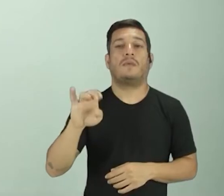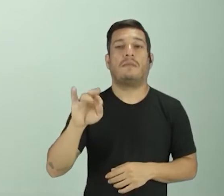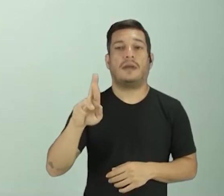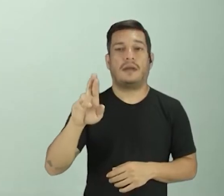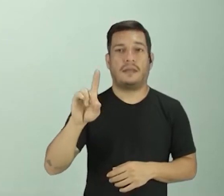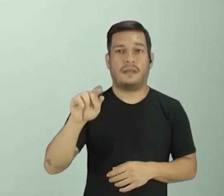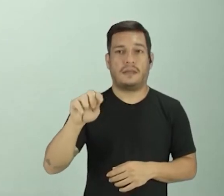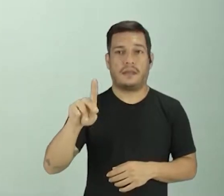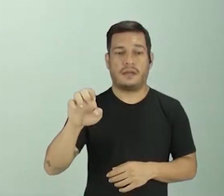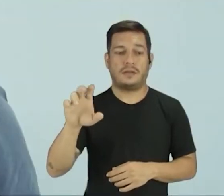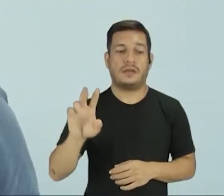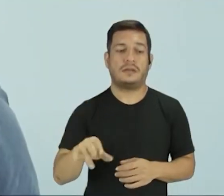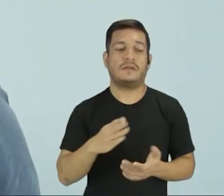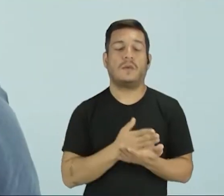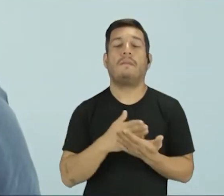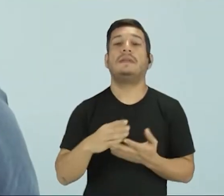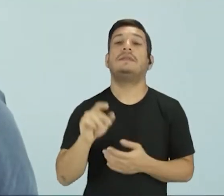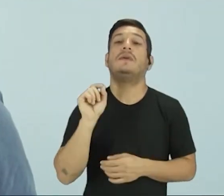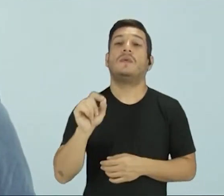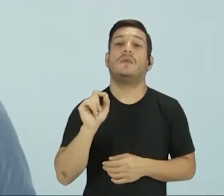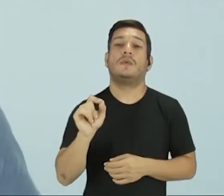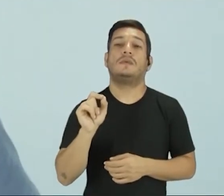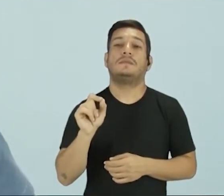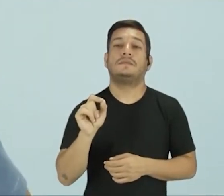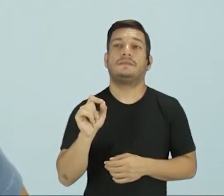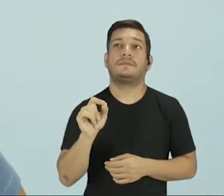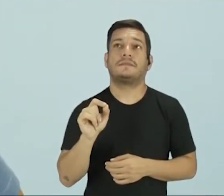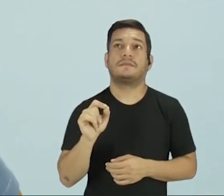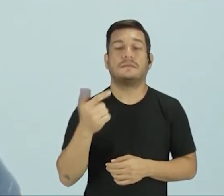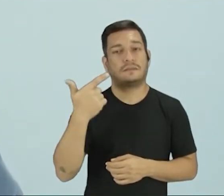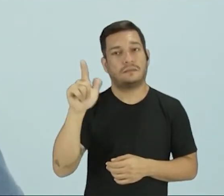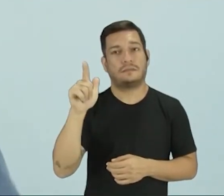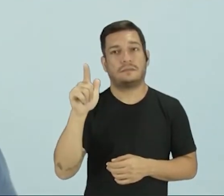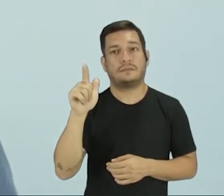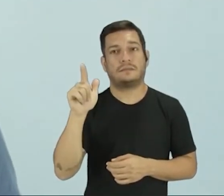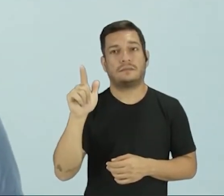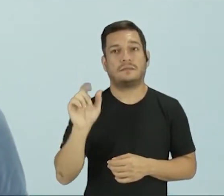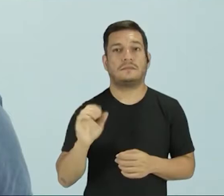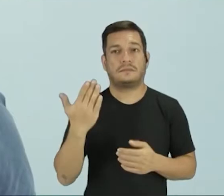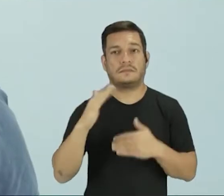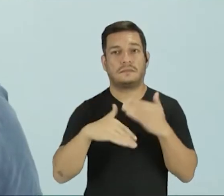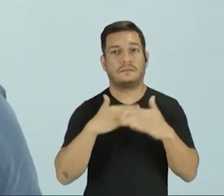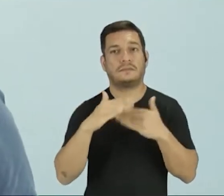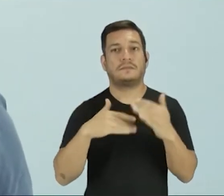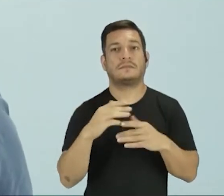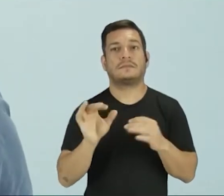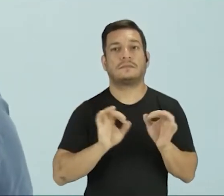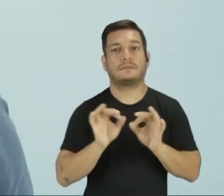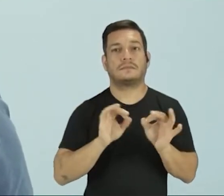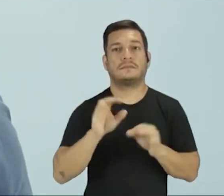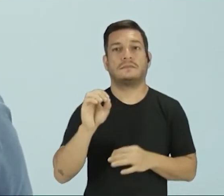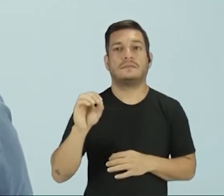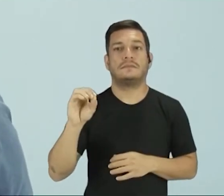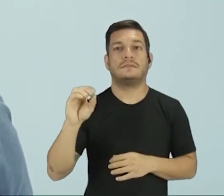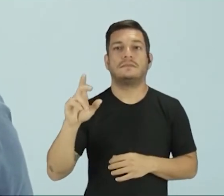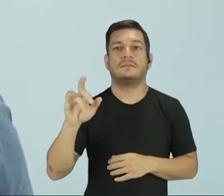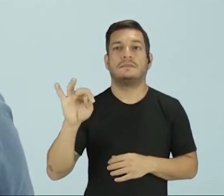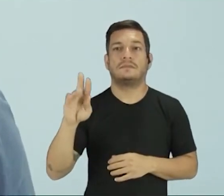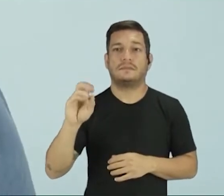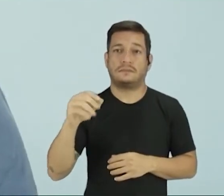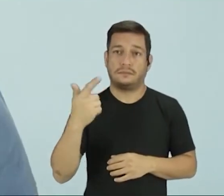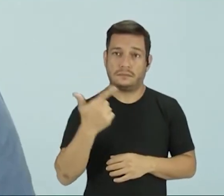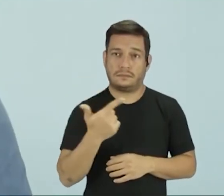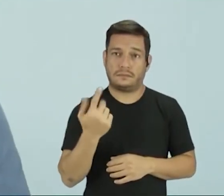puberdade, aí vai iniciar esse outro ciclo, que é a formação do oócito 2,